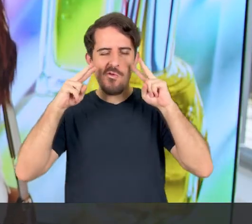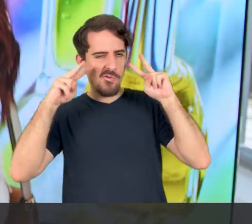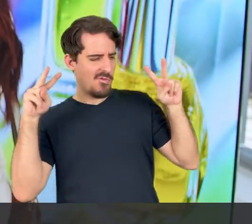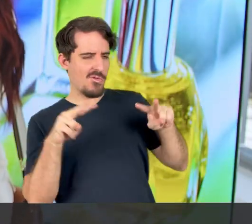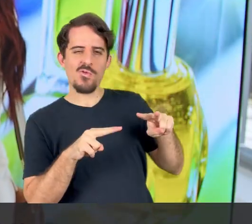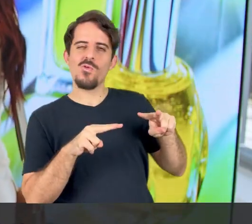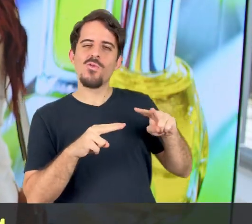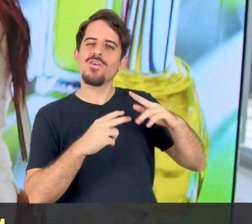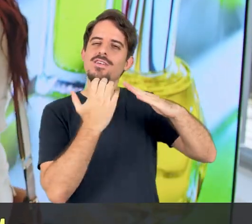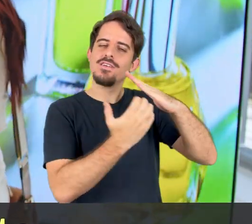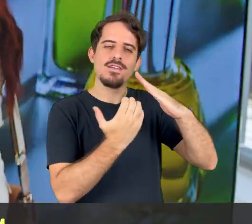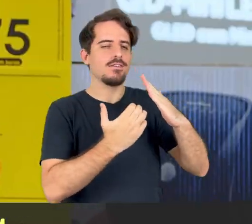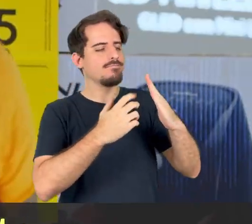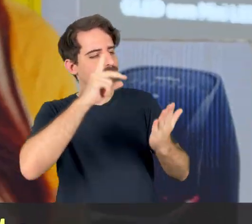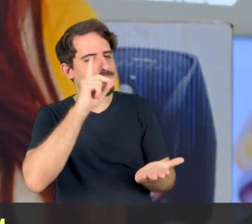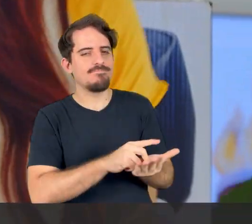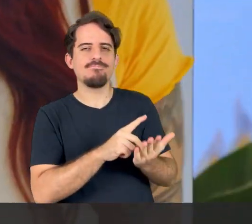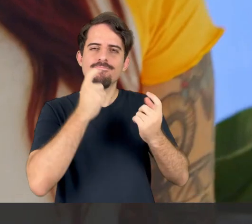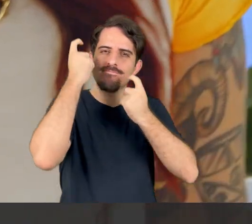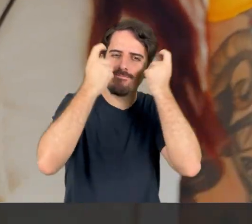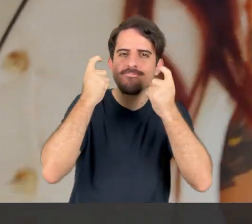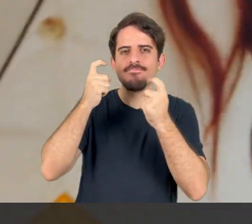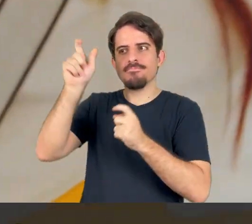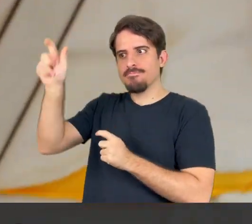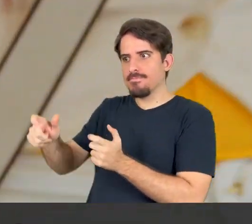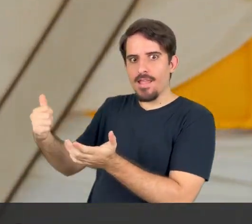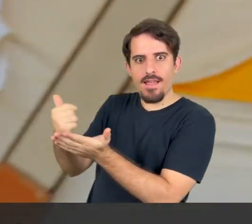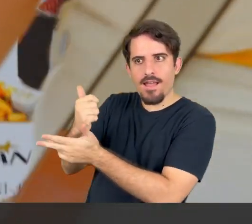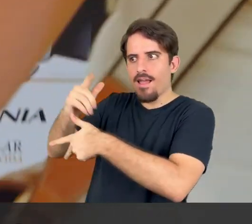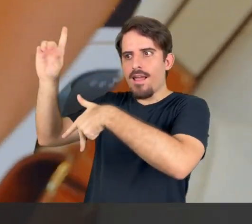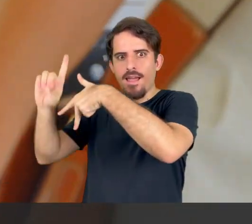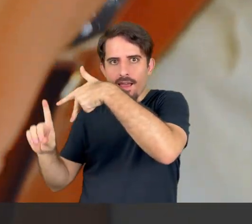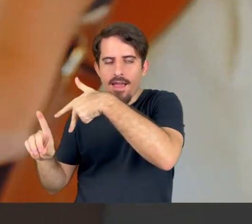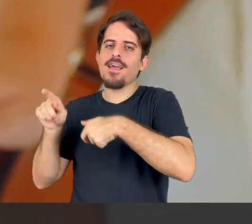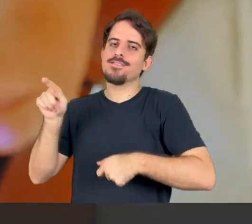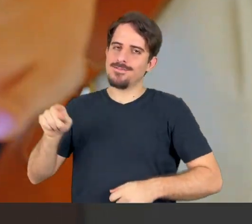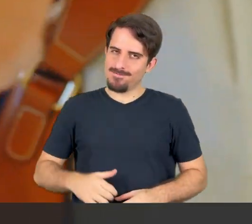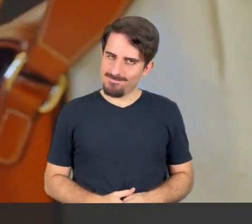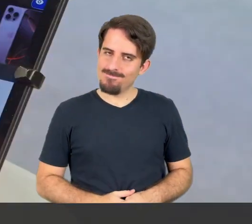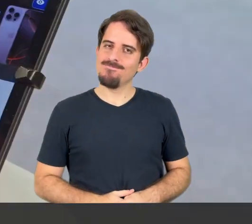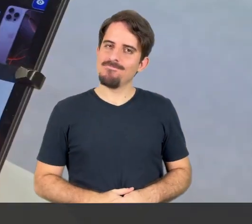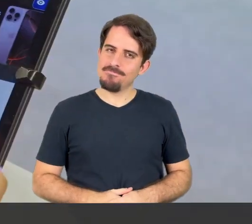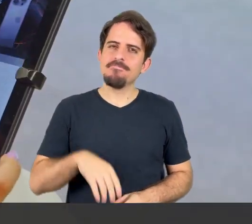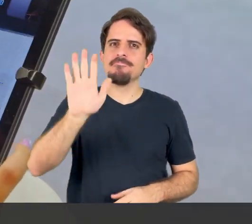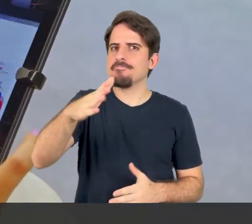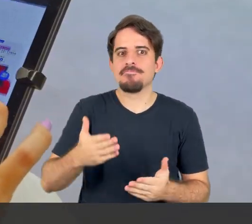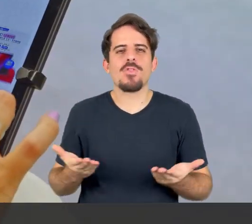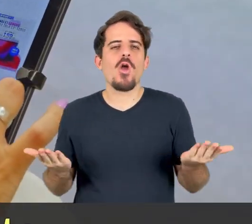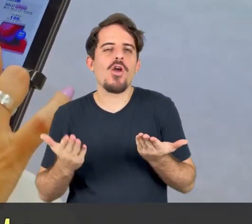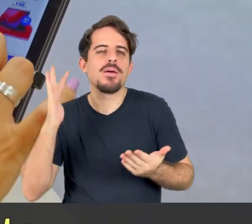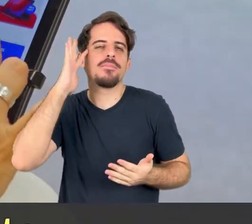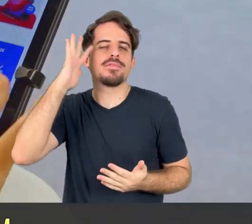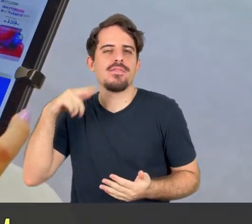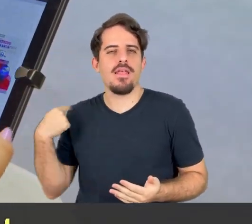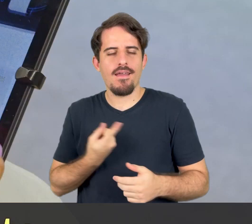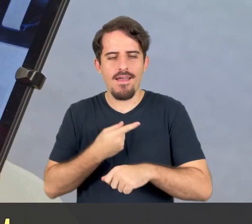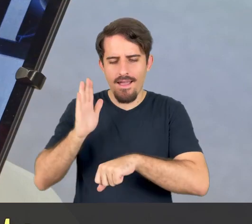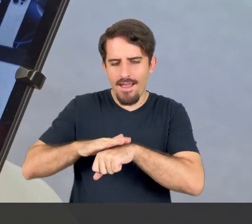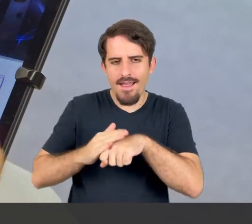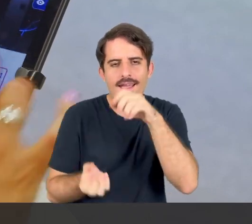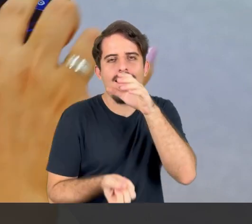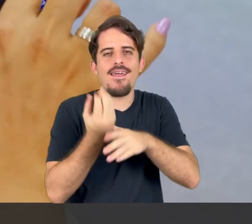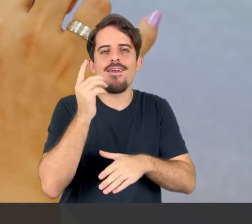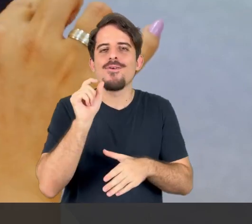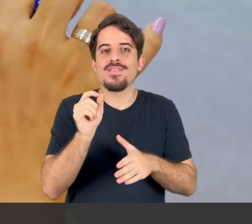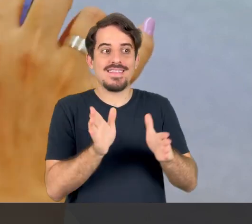muito gratificante ver empresas que realmente se preocupam com a experiência de consumo das pessoas com deficiência. Agora, imagina se a